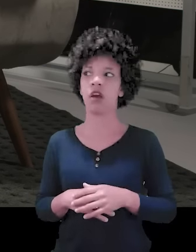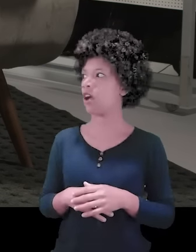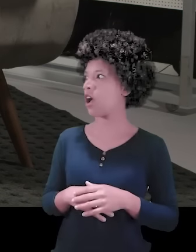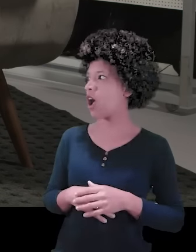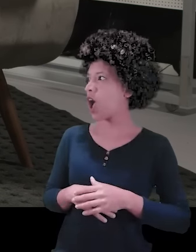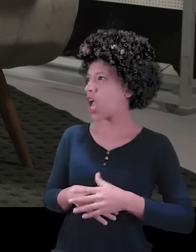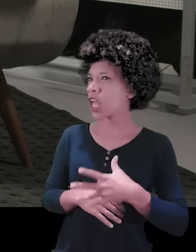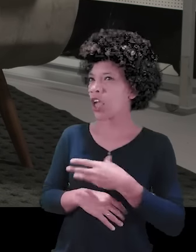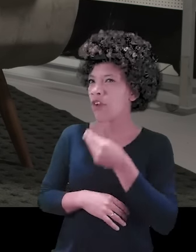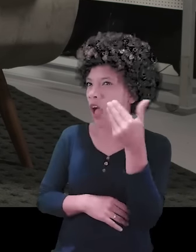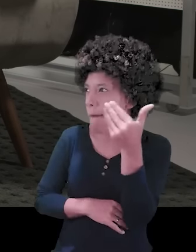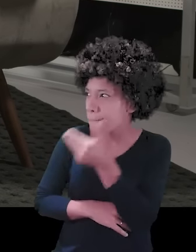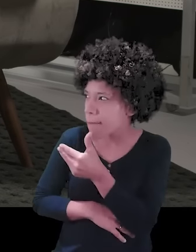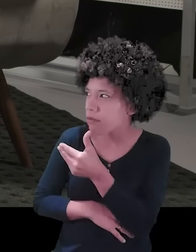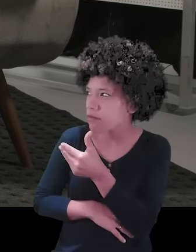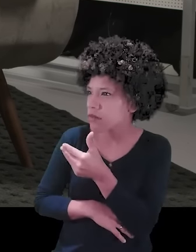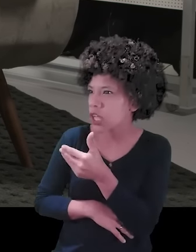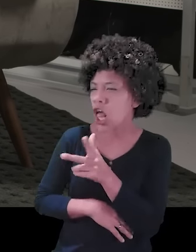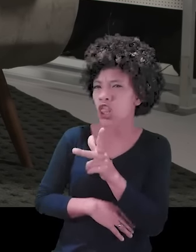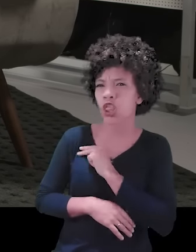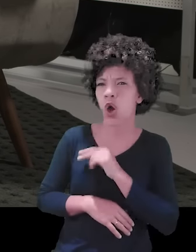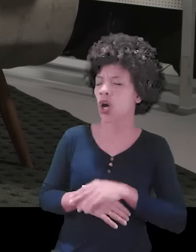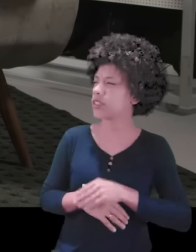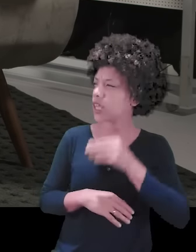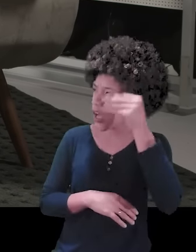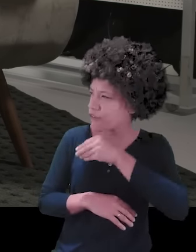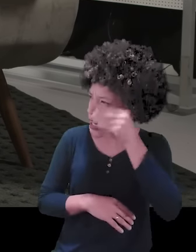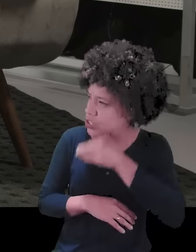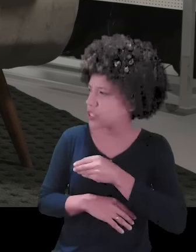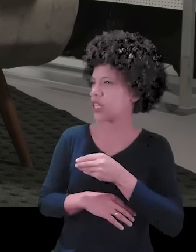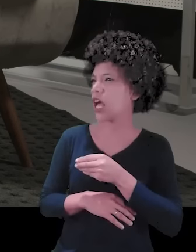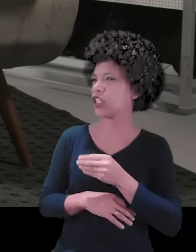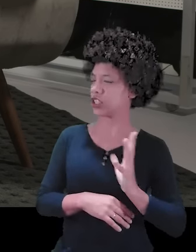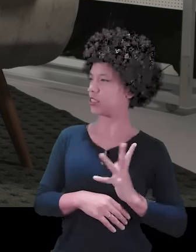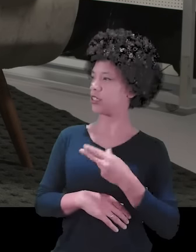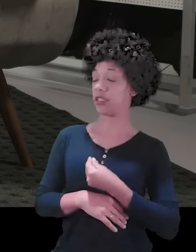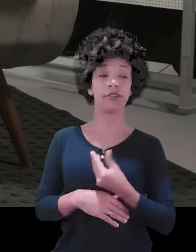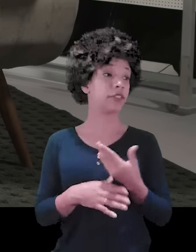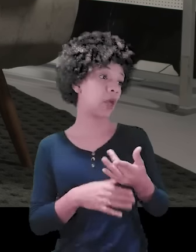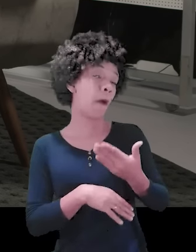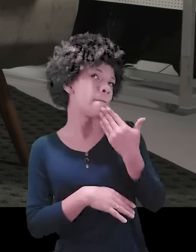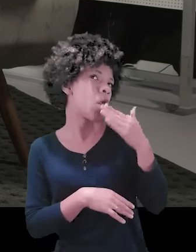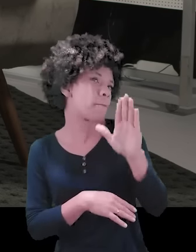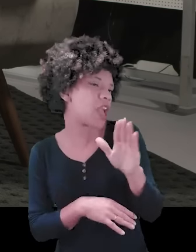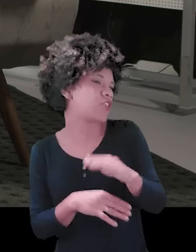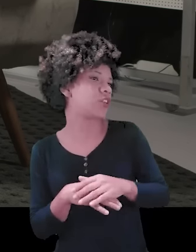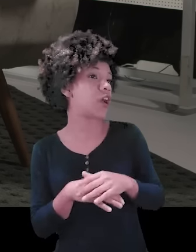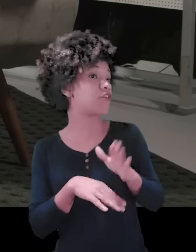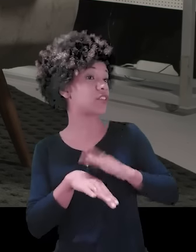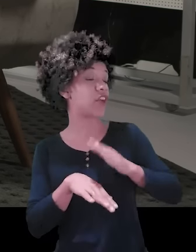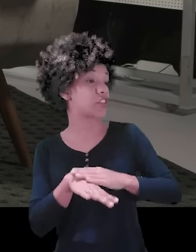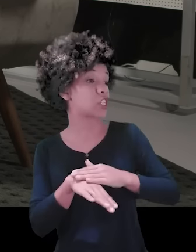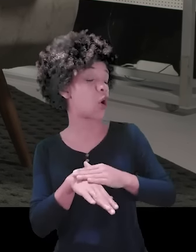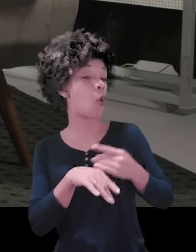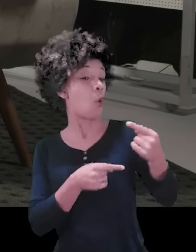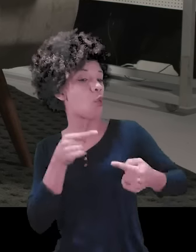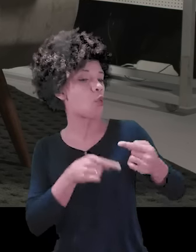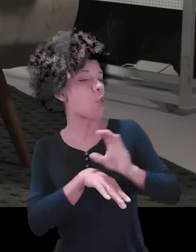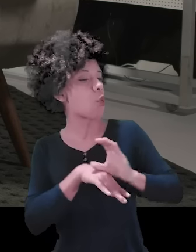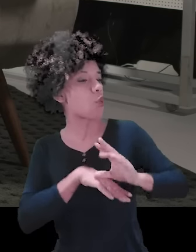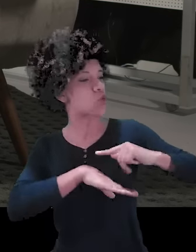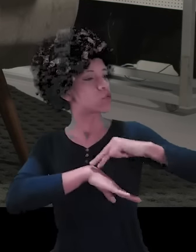habilita que ZAP da cara pega bem no ponto fraco né então prometi lá você vai fazer um concurso